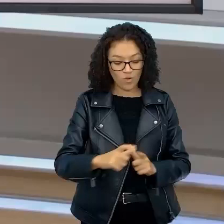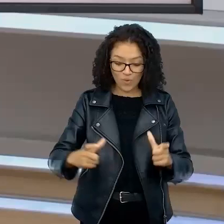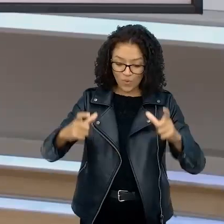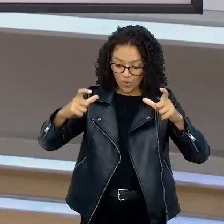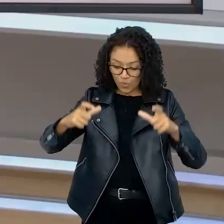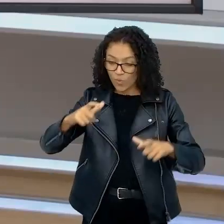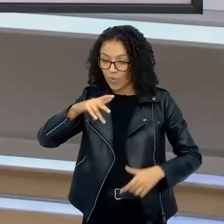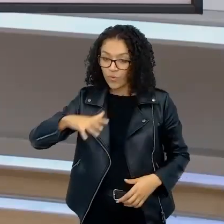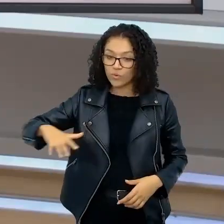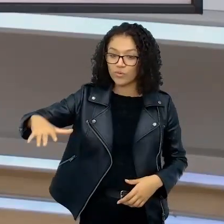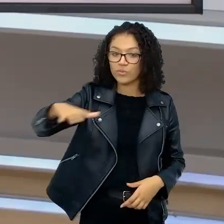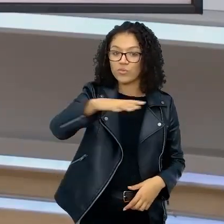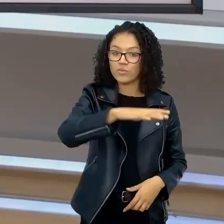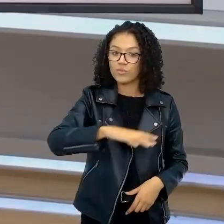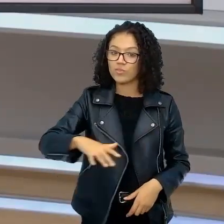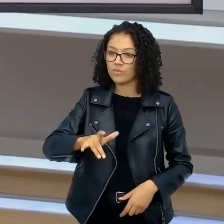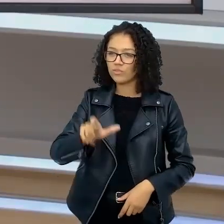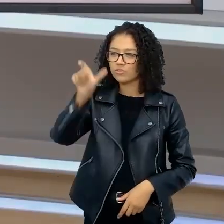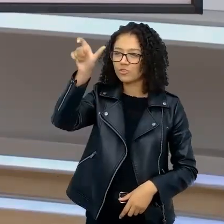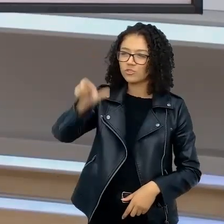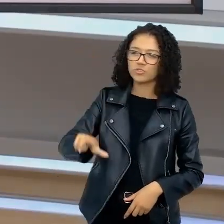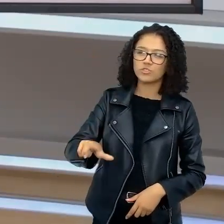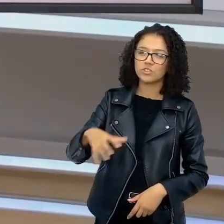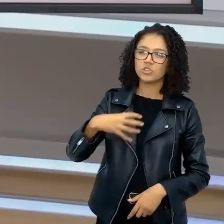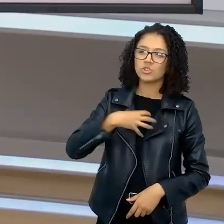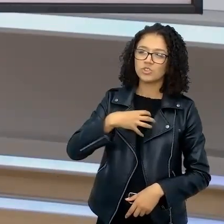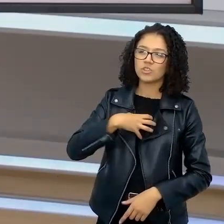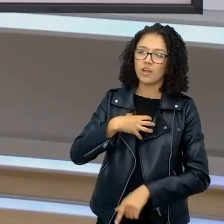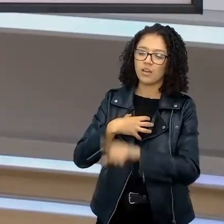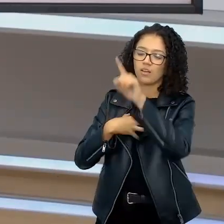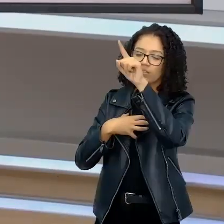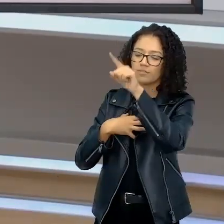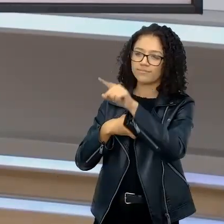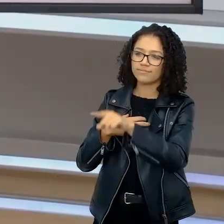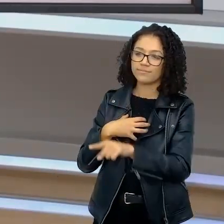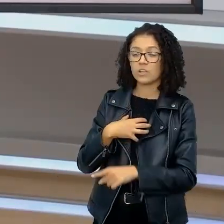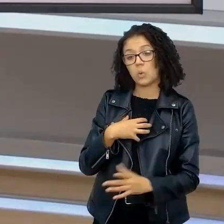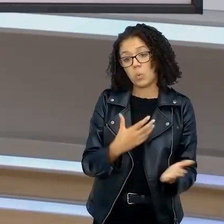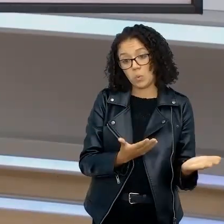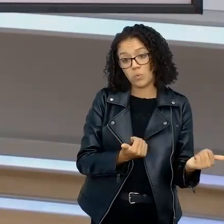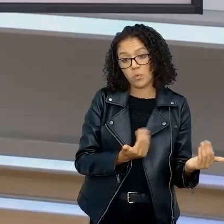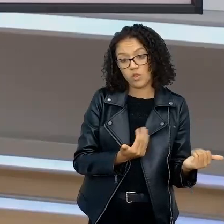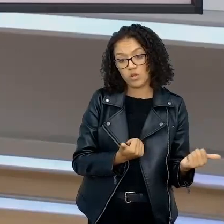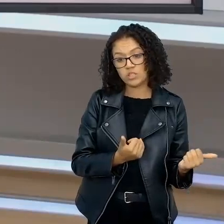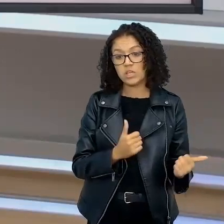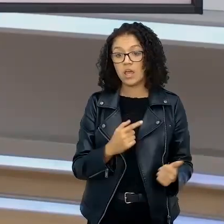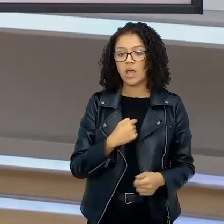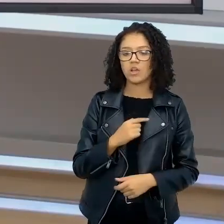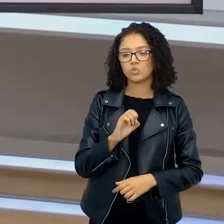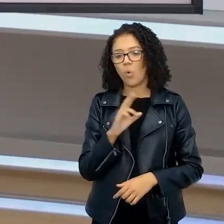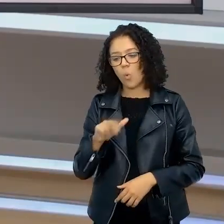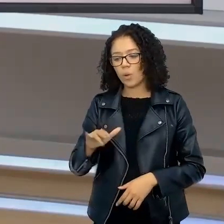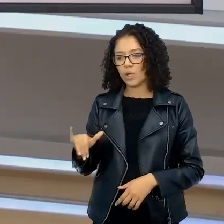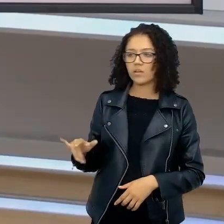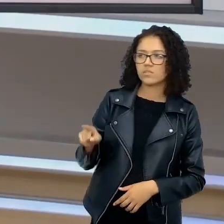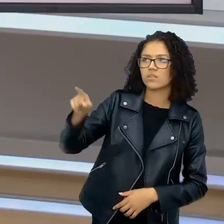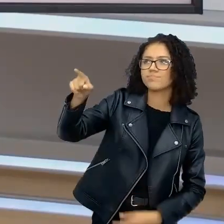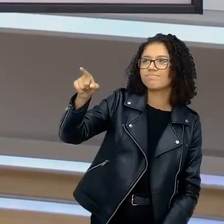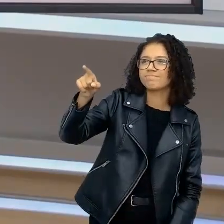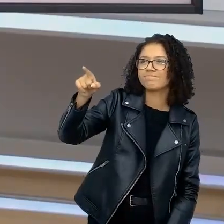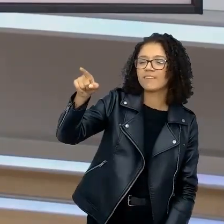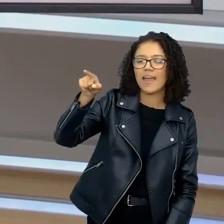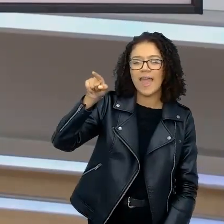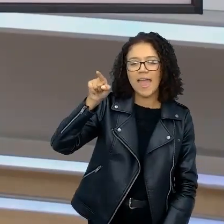do comportamento daquele adulto, feito pela criança ou pelo adolescente, para falar, não, essa pessoa é a